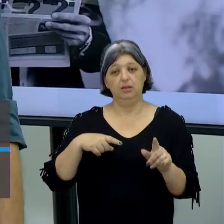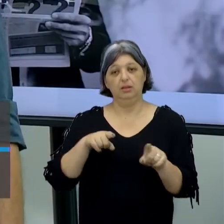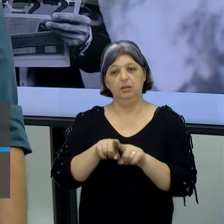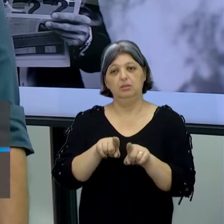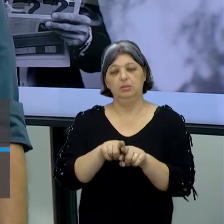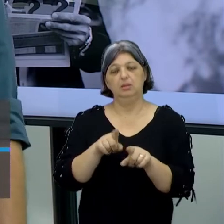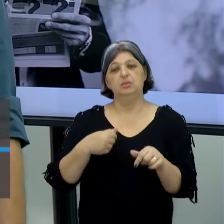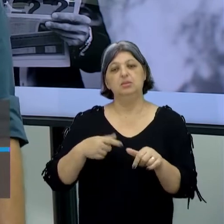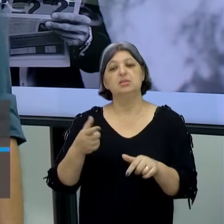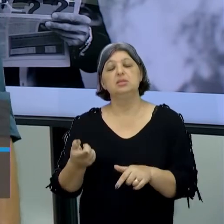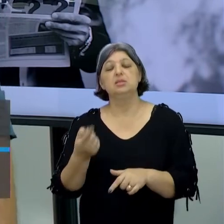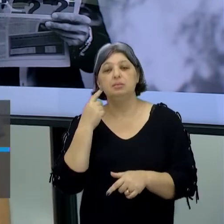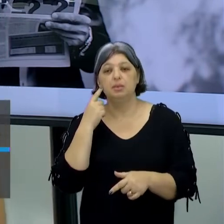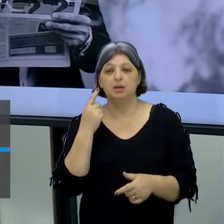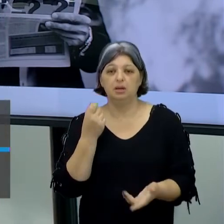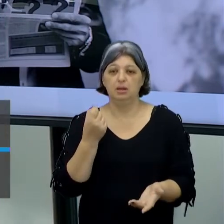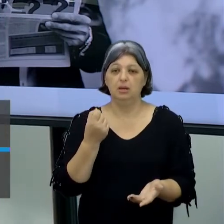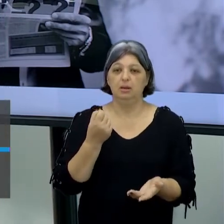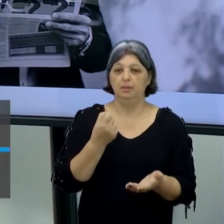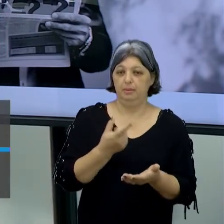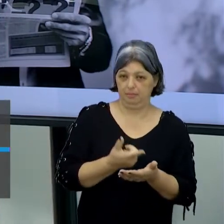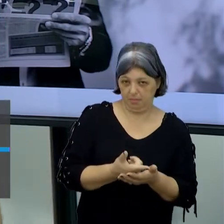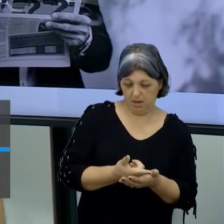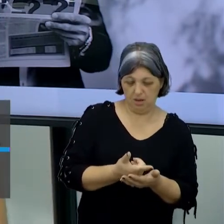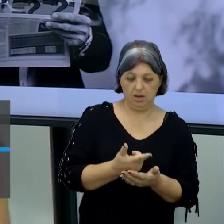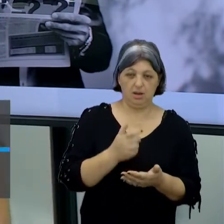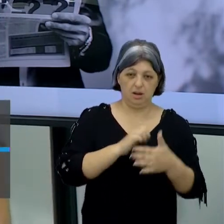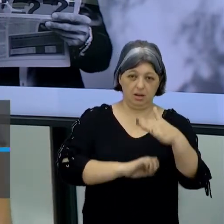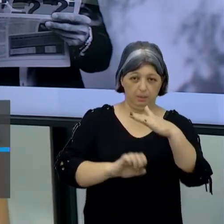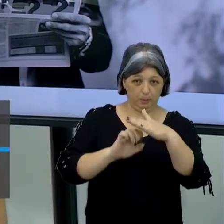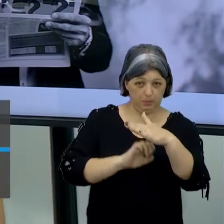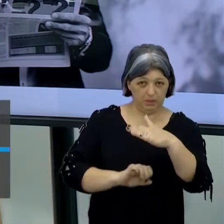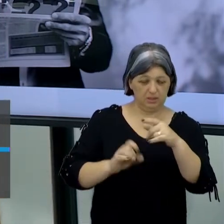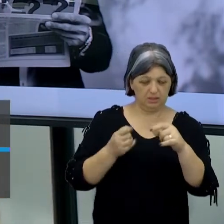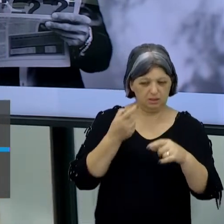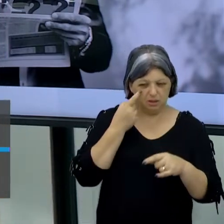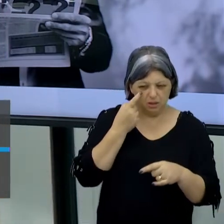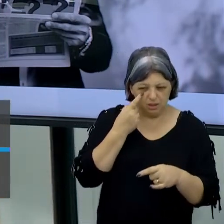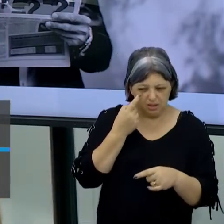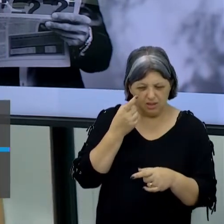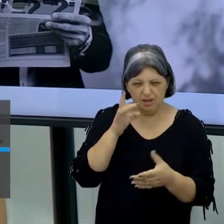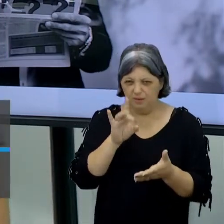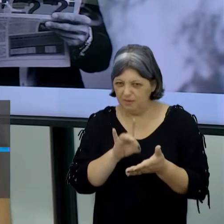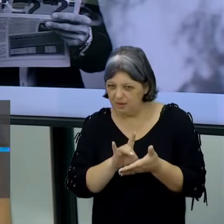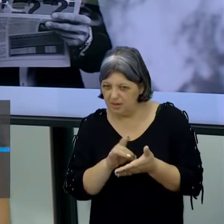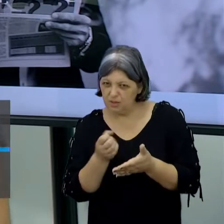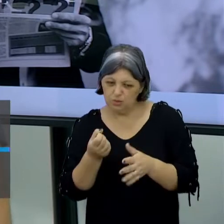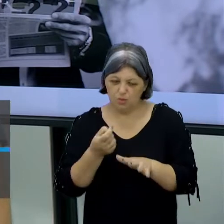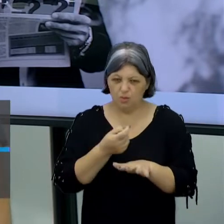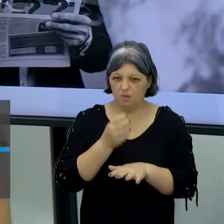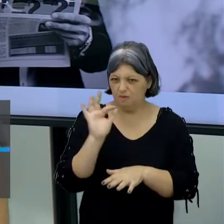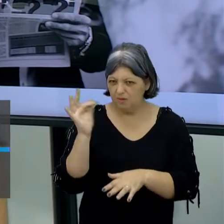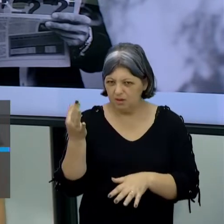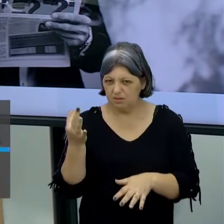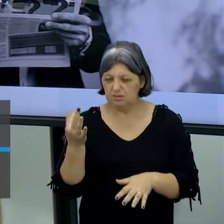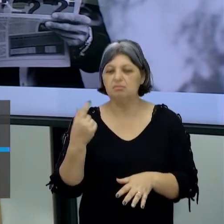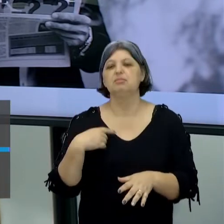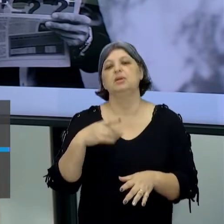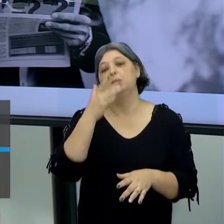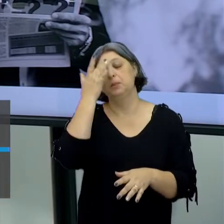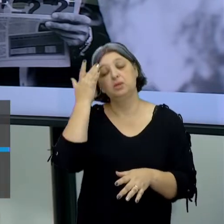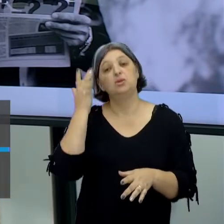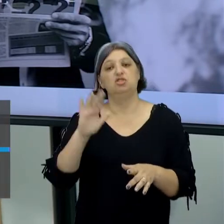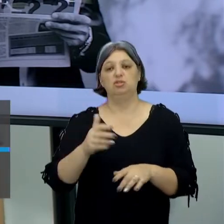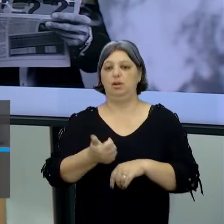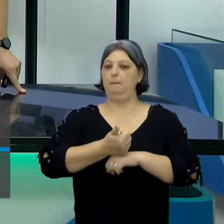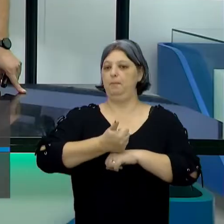jornal contrata a empresa que ele vai sempre olhar se aquelas notícias são verdadeiras para poder... Ou seja, pessoas especializadas nisso.